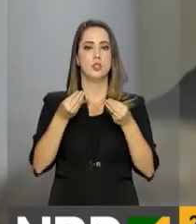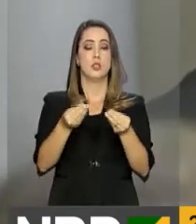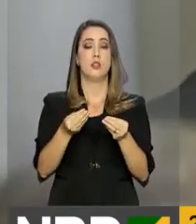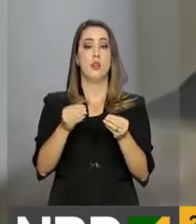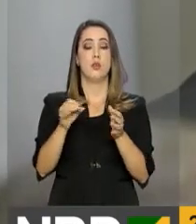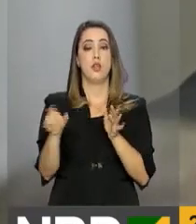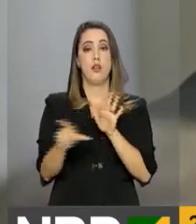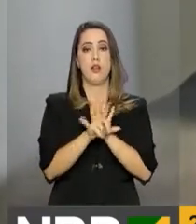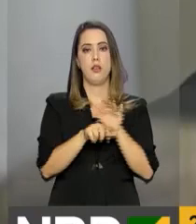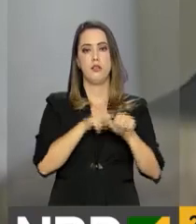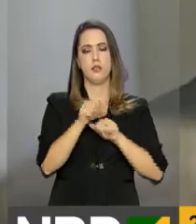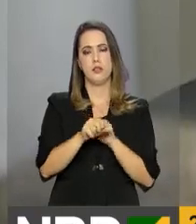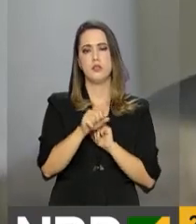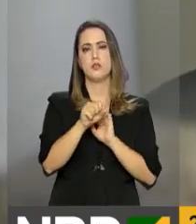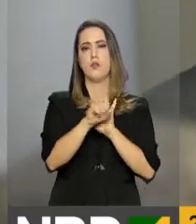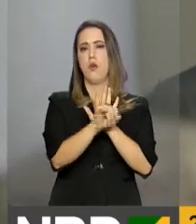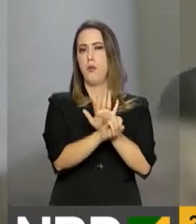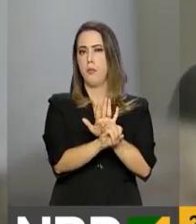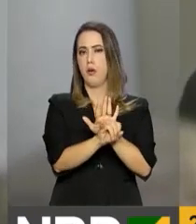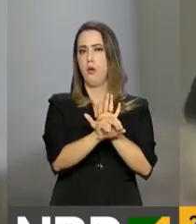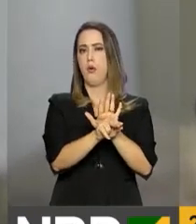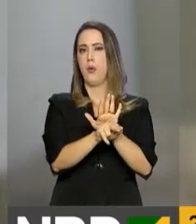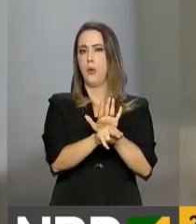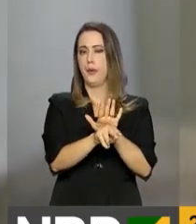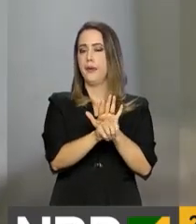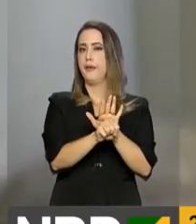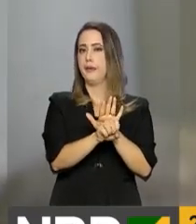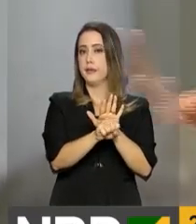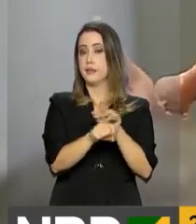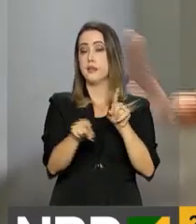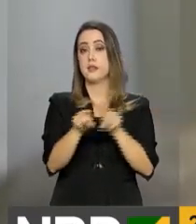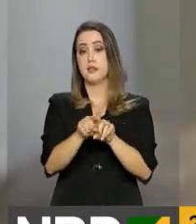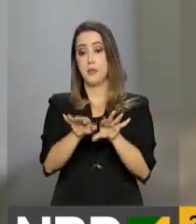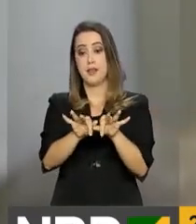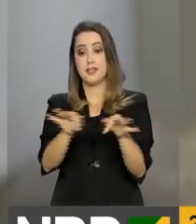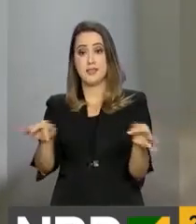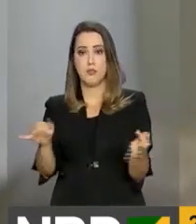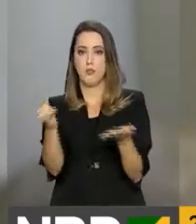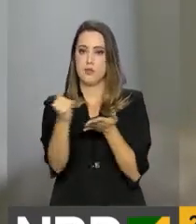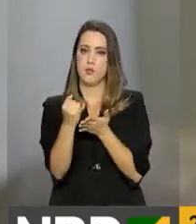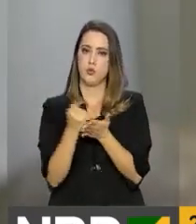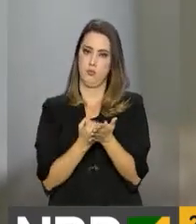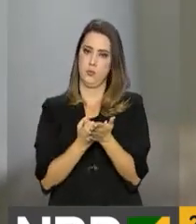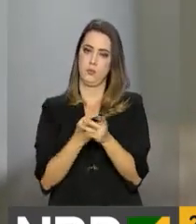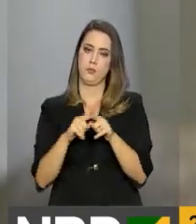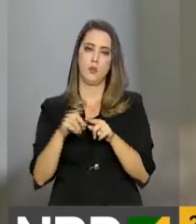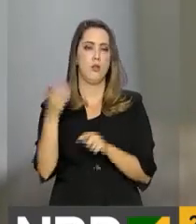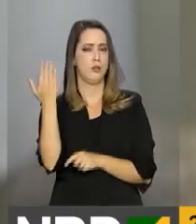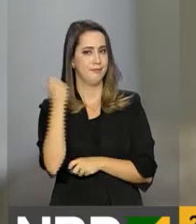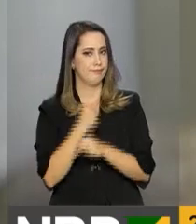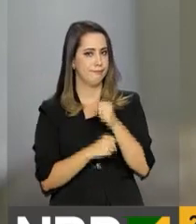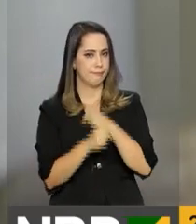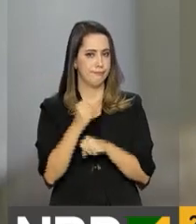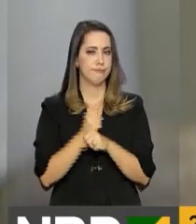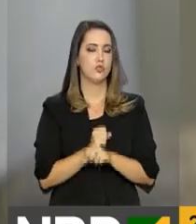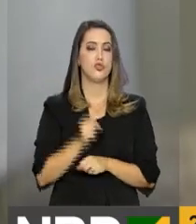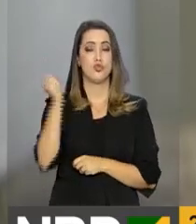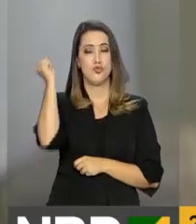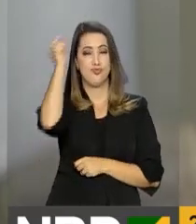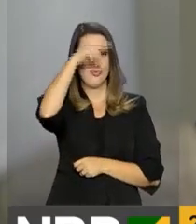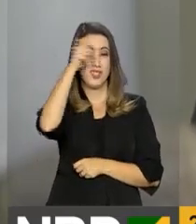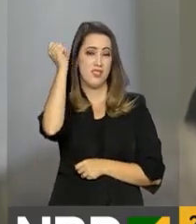simplificação tributária, né? Bom, ocorreram fatos que no ano passado dificultaram a aprovação da